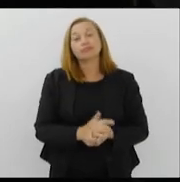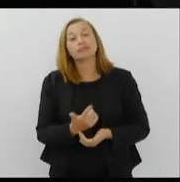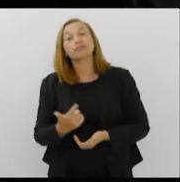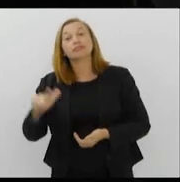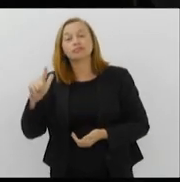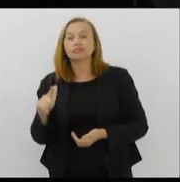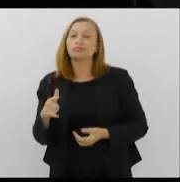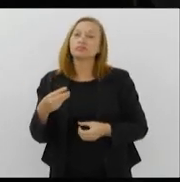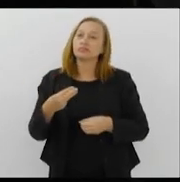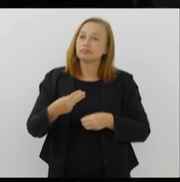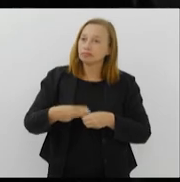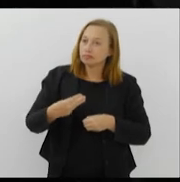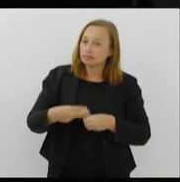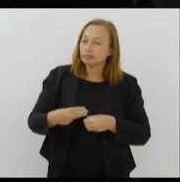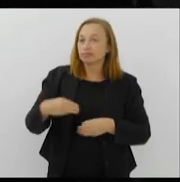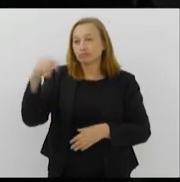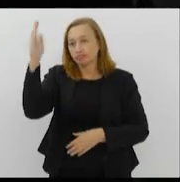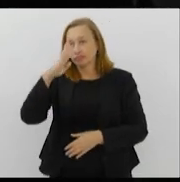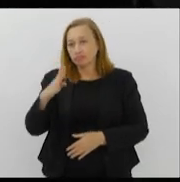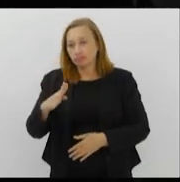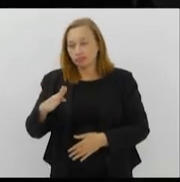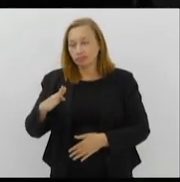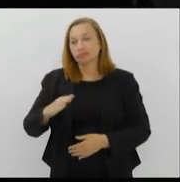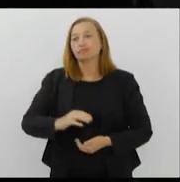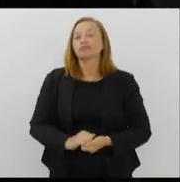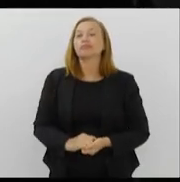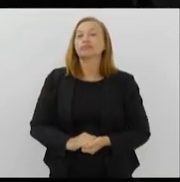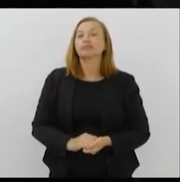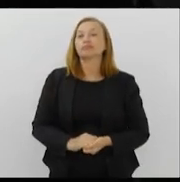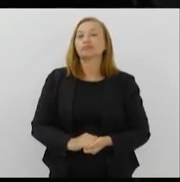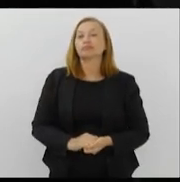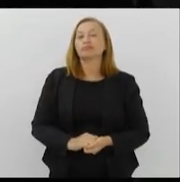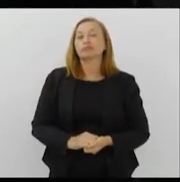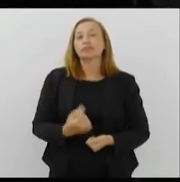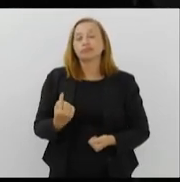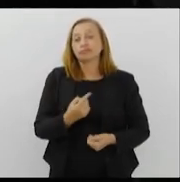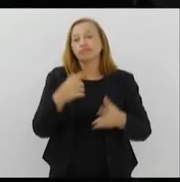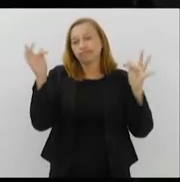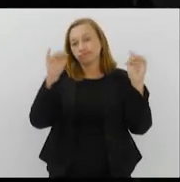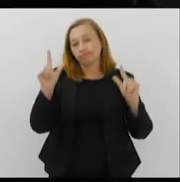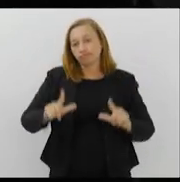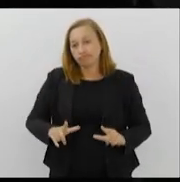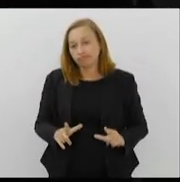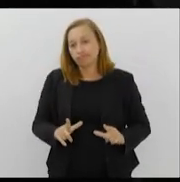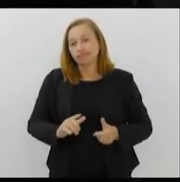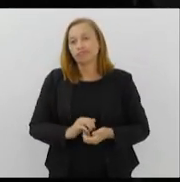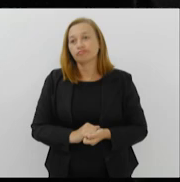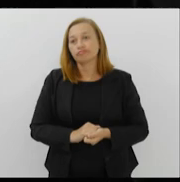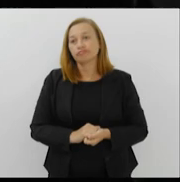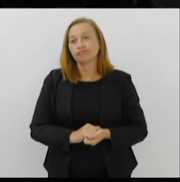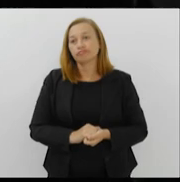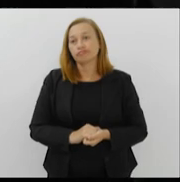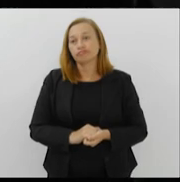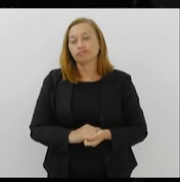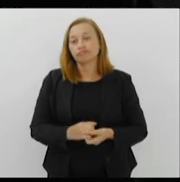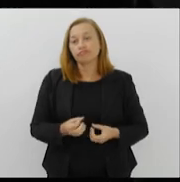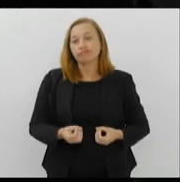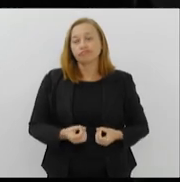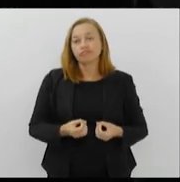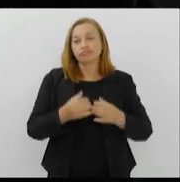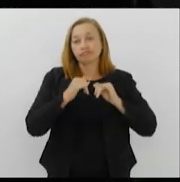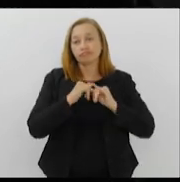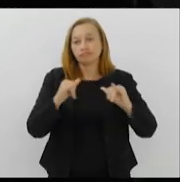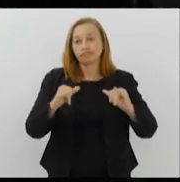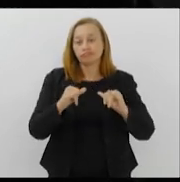outros municípios Brasil afora. E isso a gente fica muito feliz, não é, de estar dando essa notícia para a